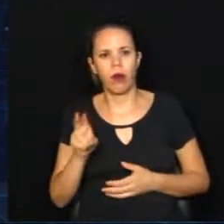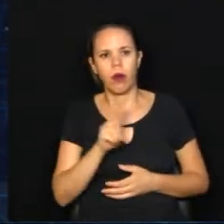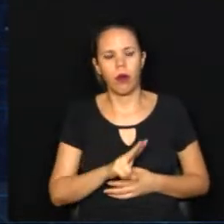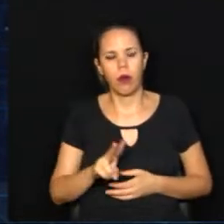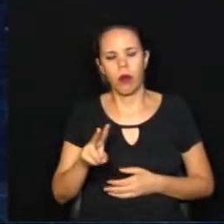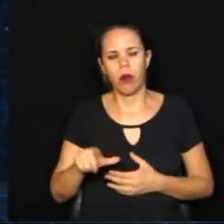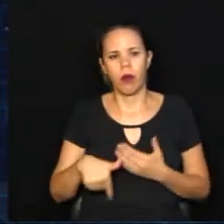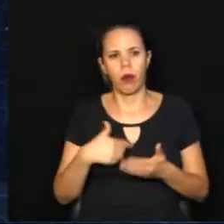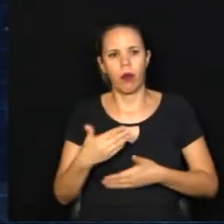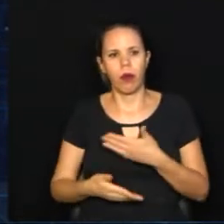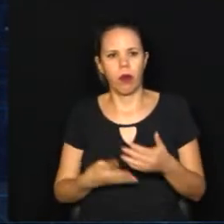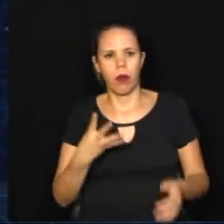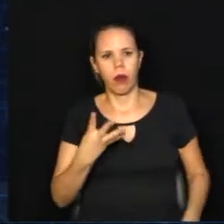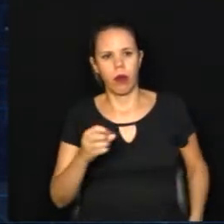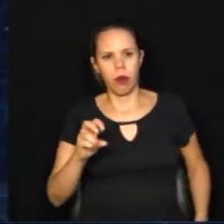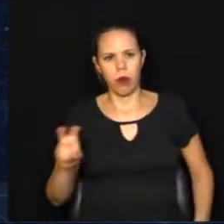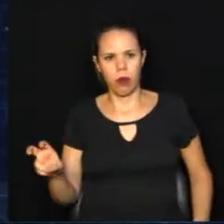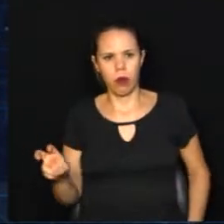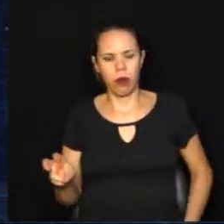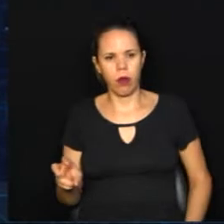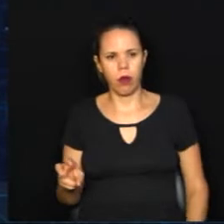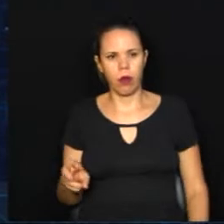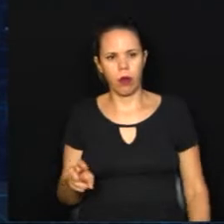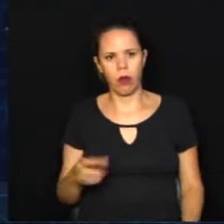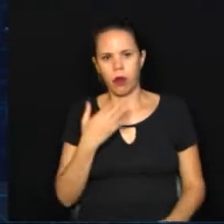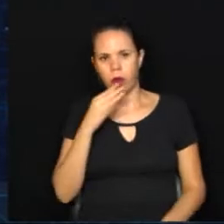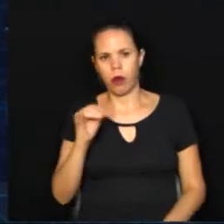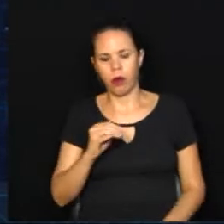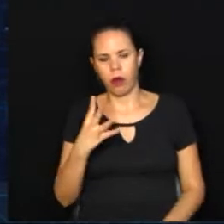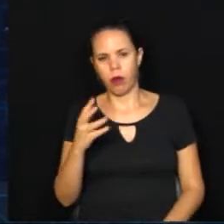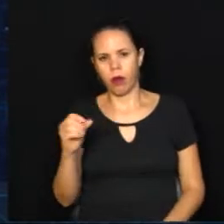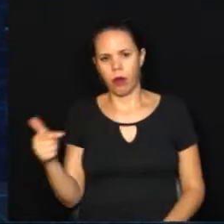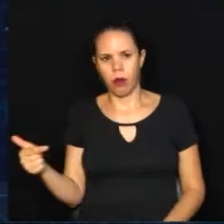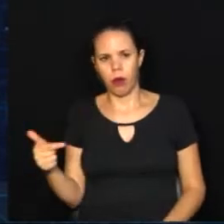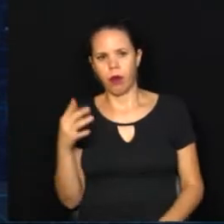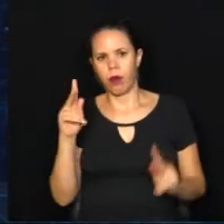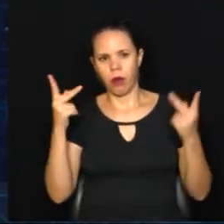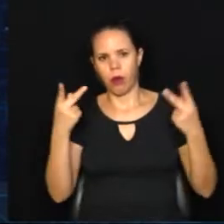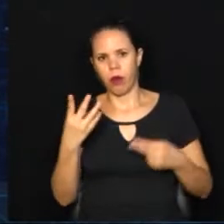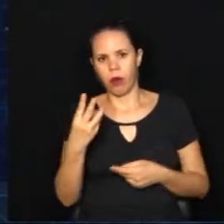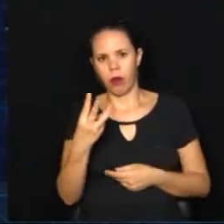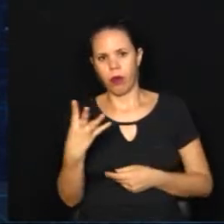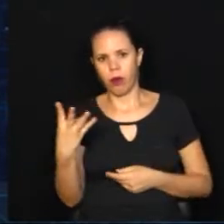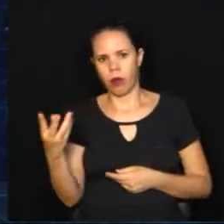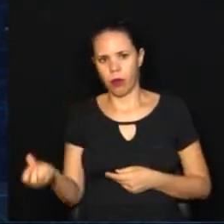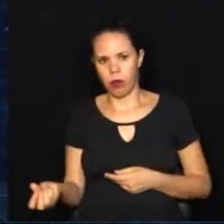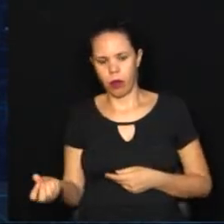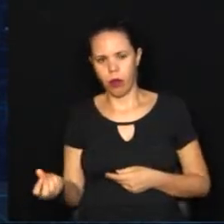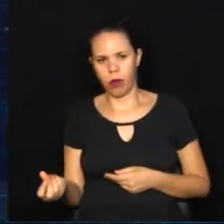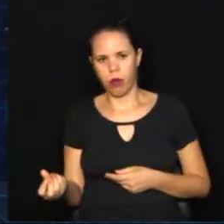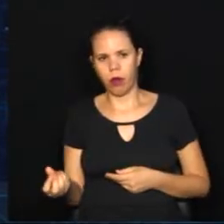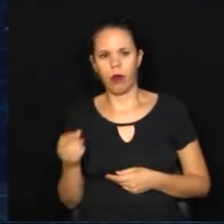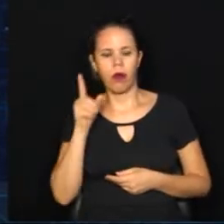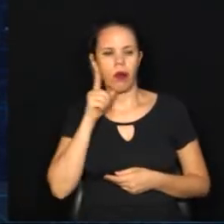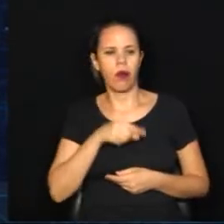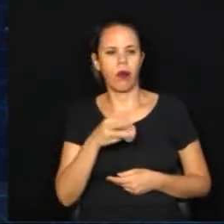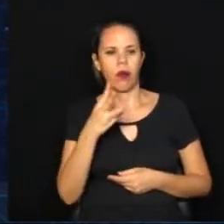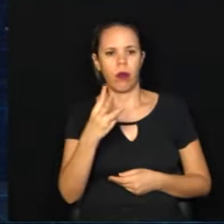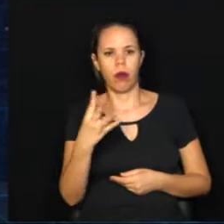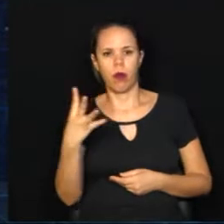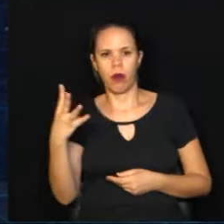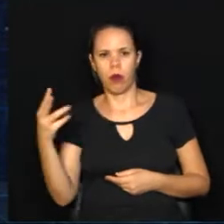na sequência com 495, Indaiatuba 402, Hortolândia 346,